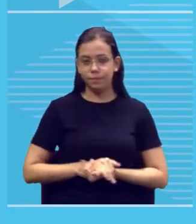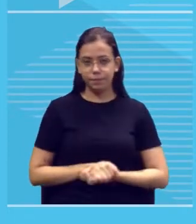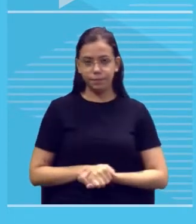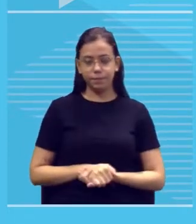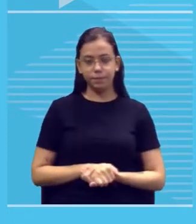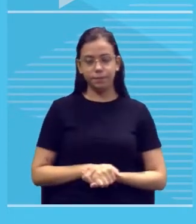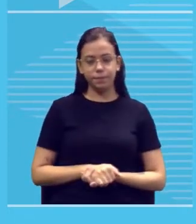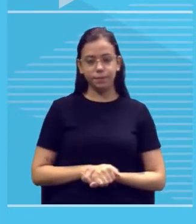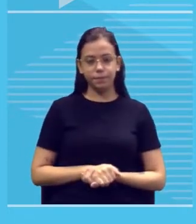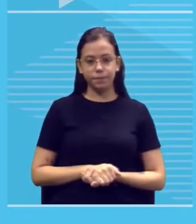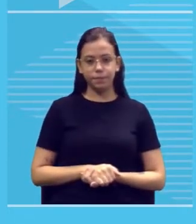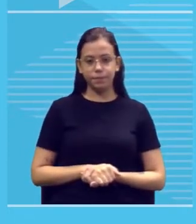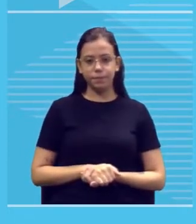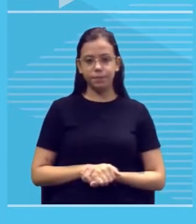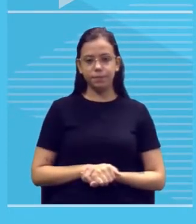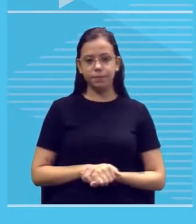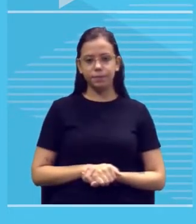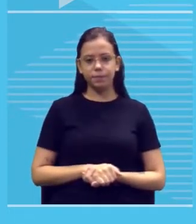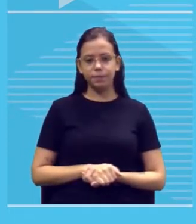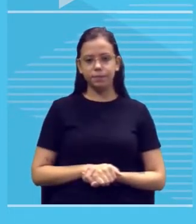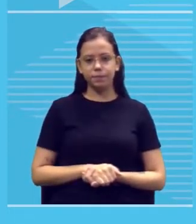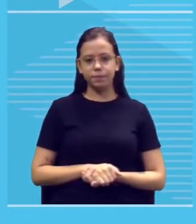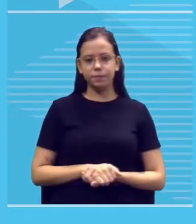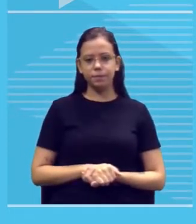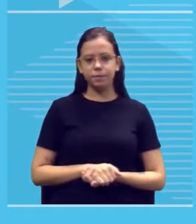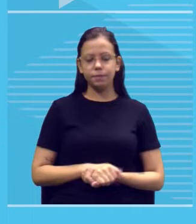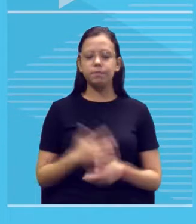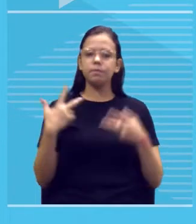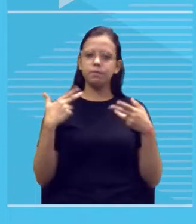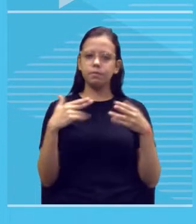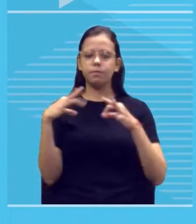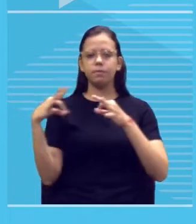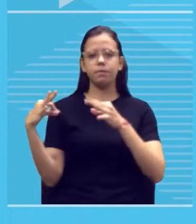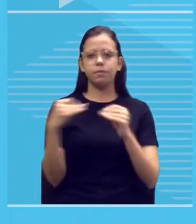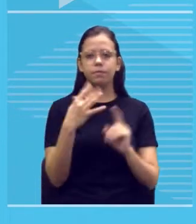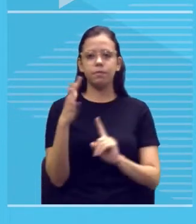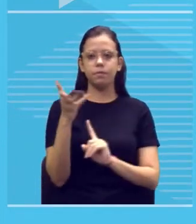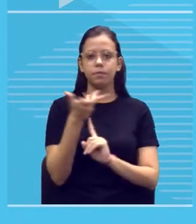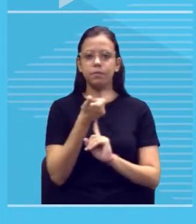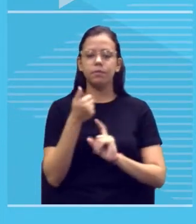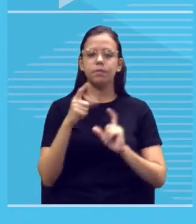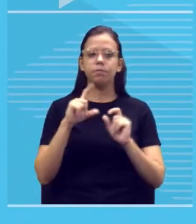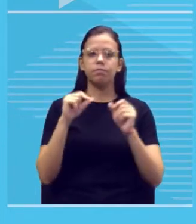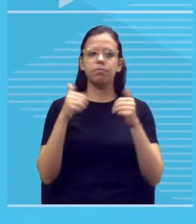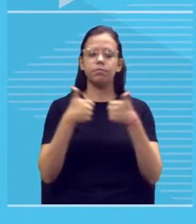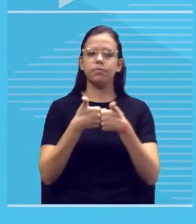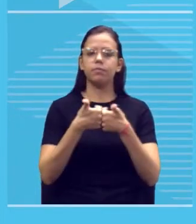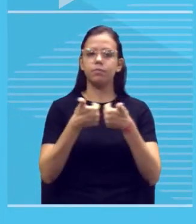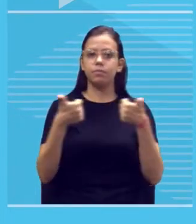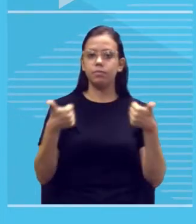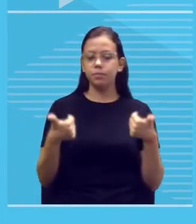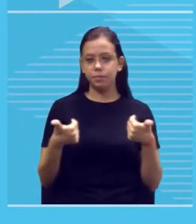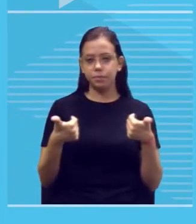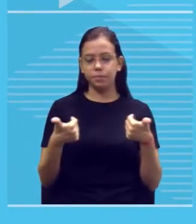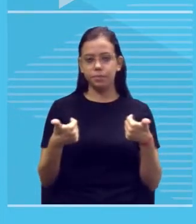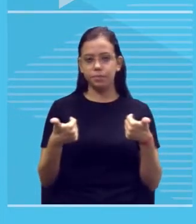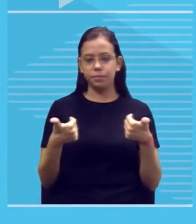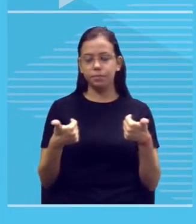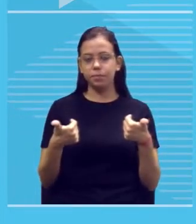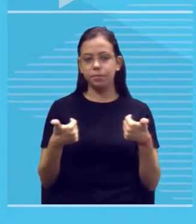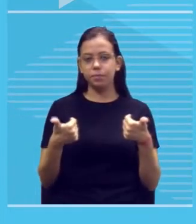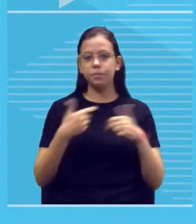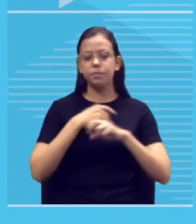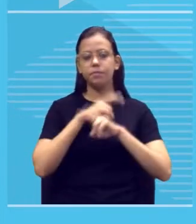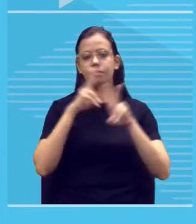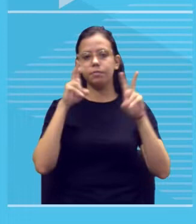como toda a arte ela foi se desvinculando se desvinculando da